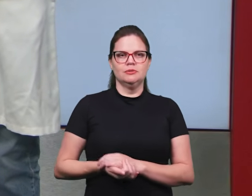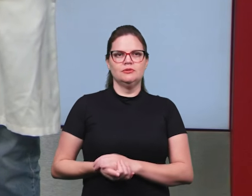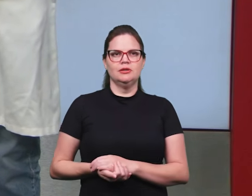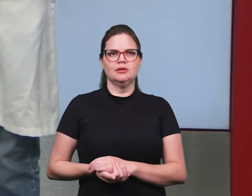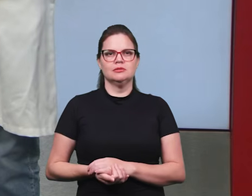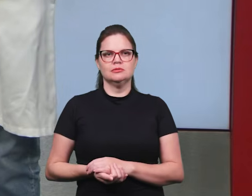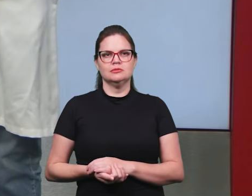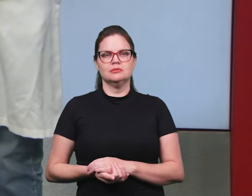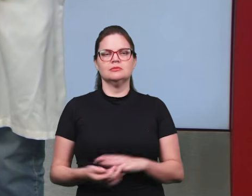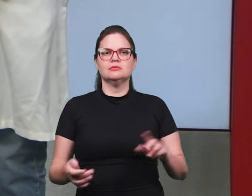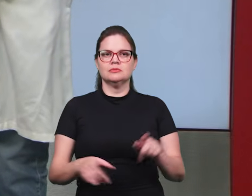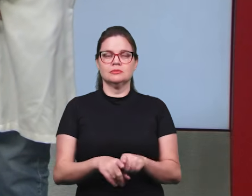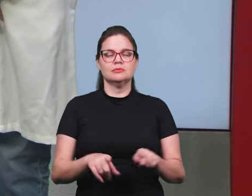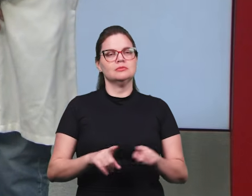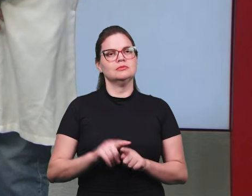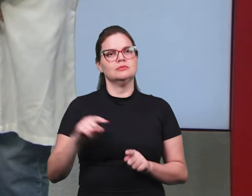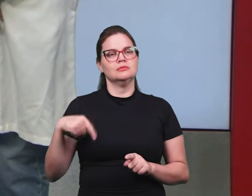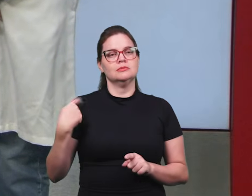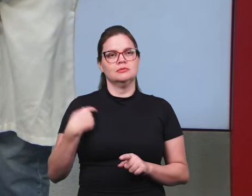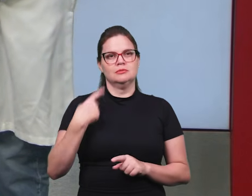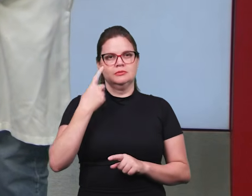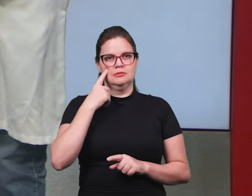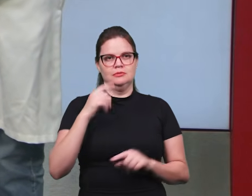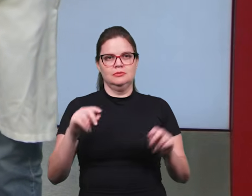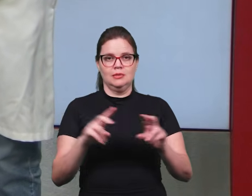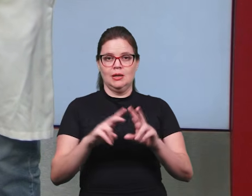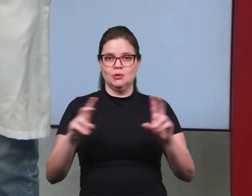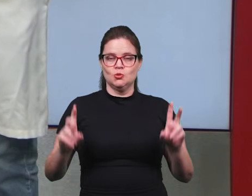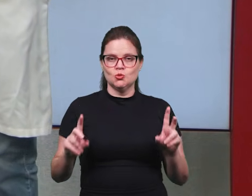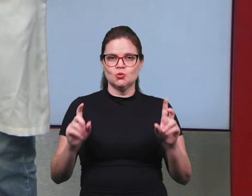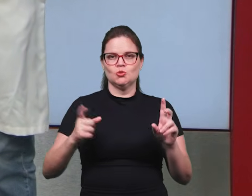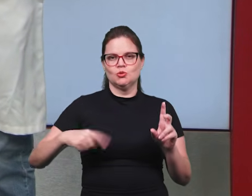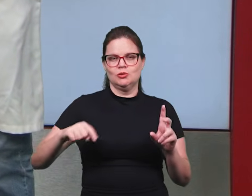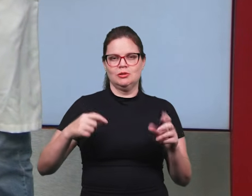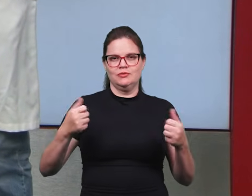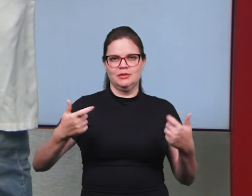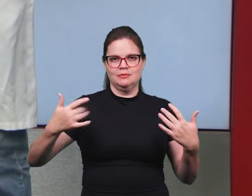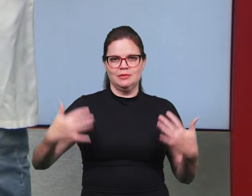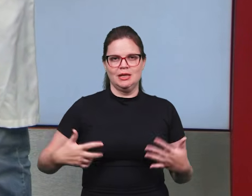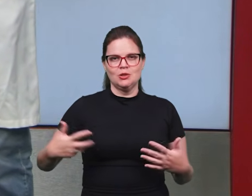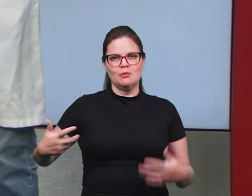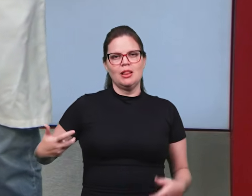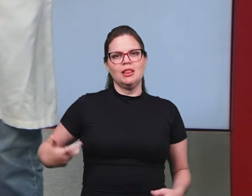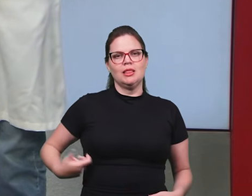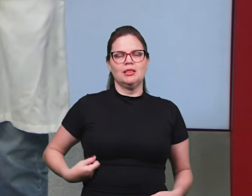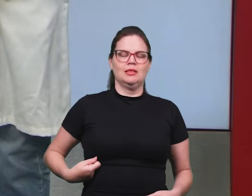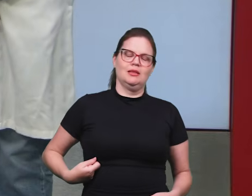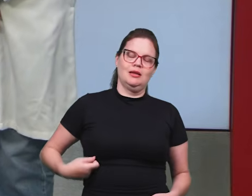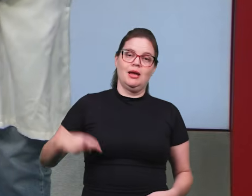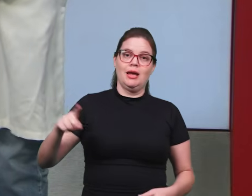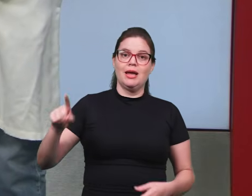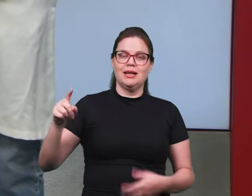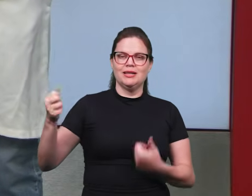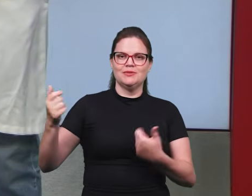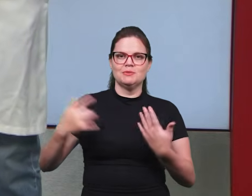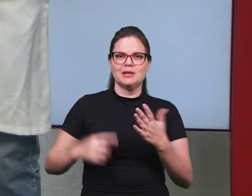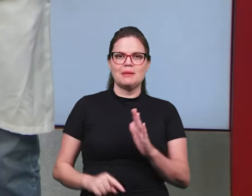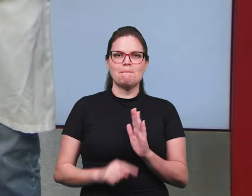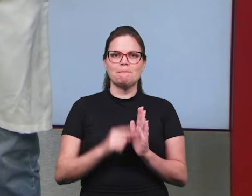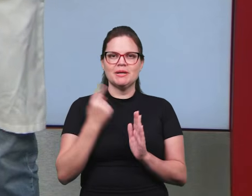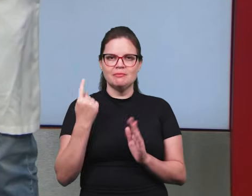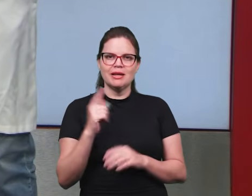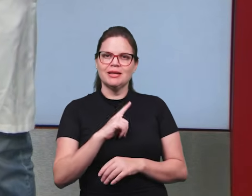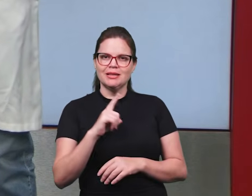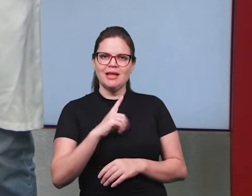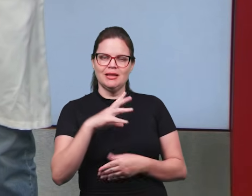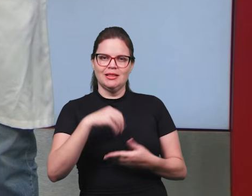e a gente, no briefing aqui, a gente estava falando sobre anestesia, e ele falou sobre a primeira anestesia que tem relato na